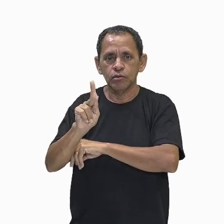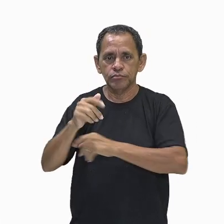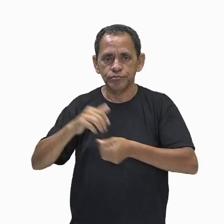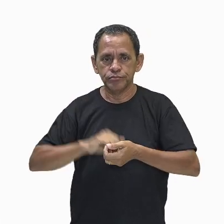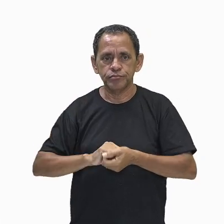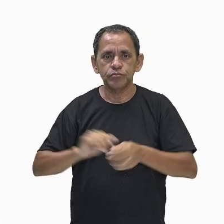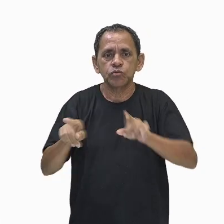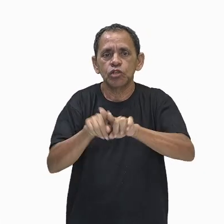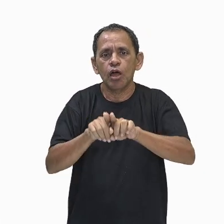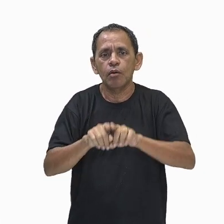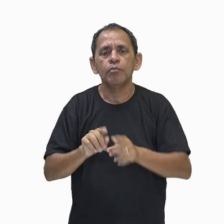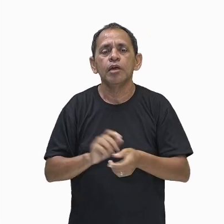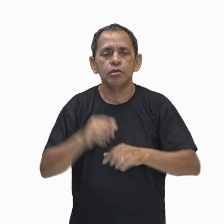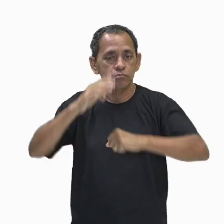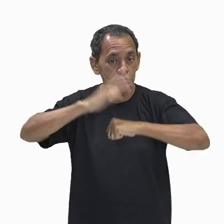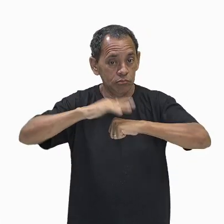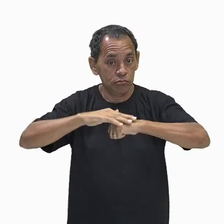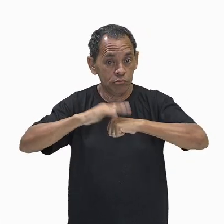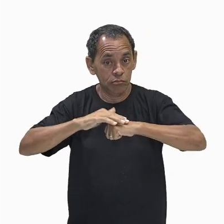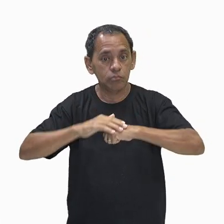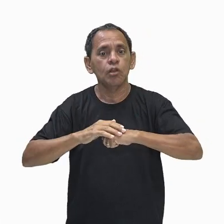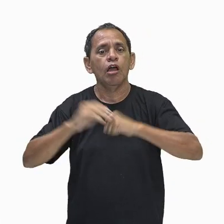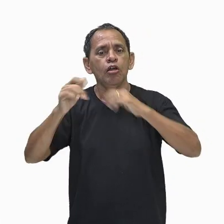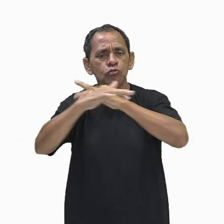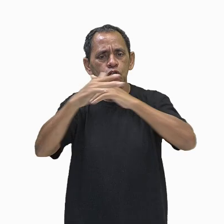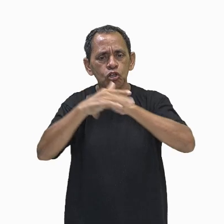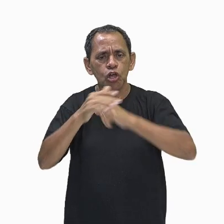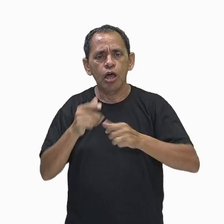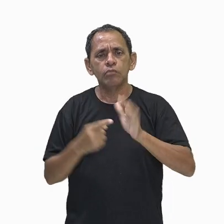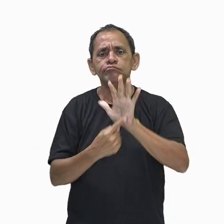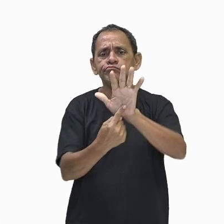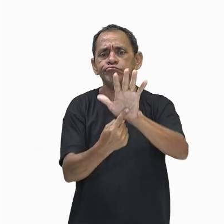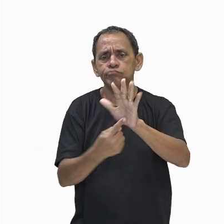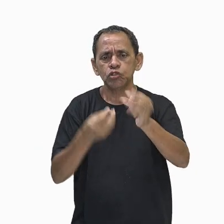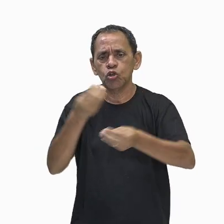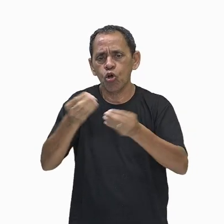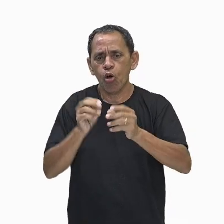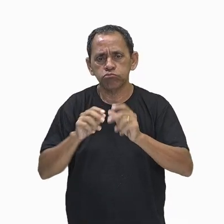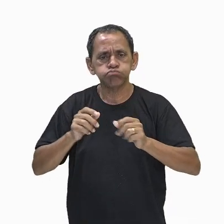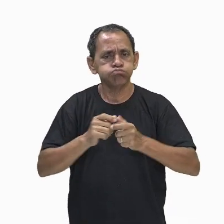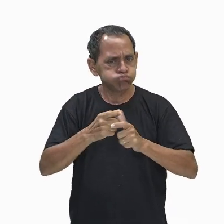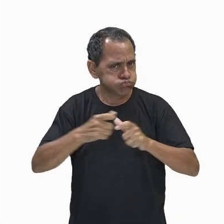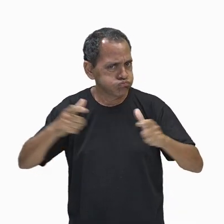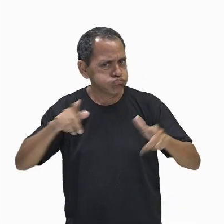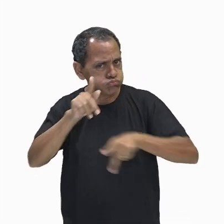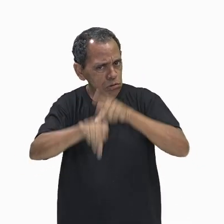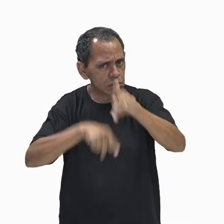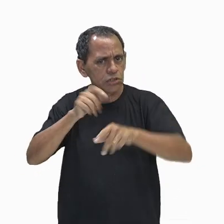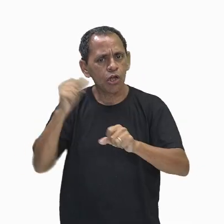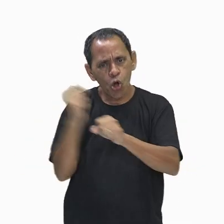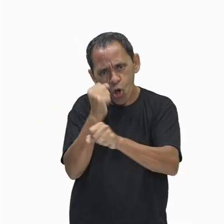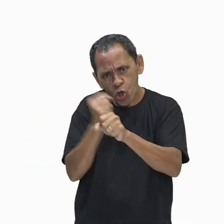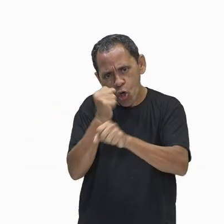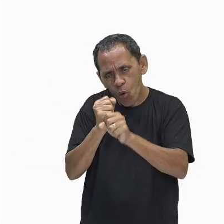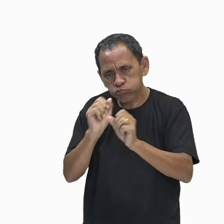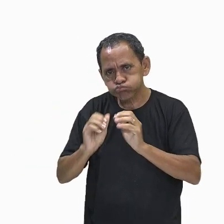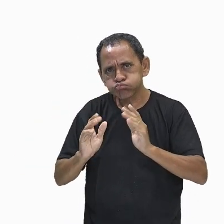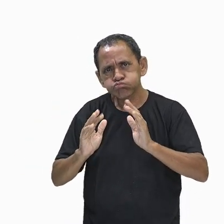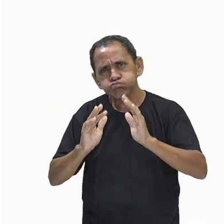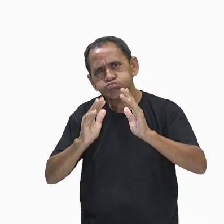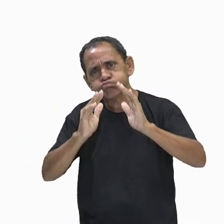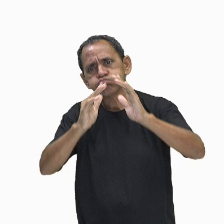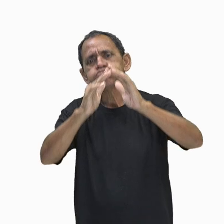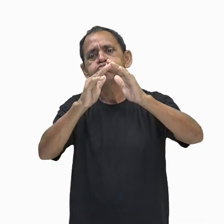primeira cidade-estado desenvolvida que apresentava grande adensamento populacional, construções monumentais, indício